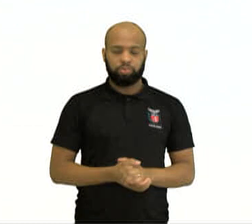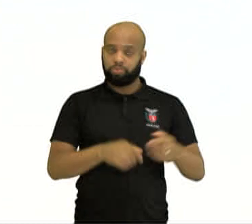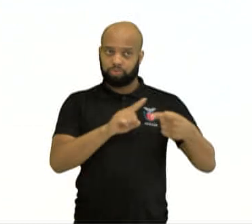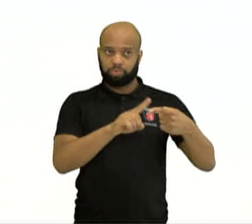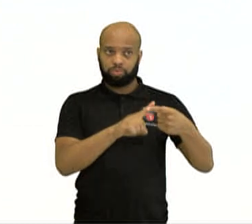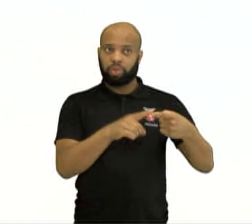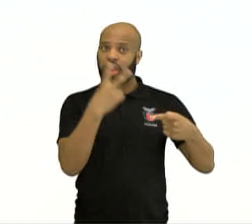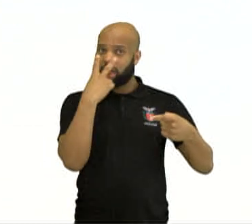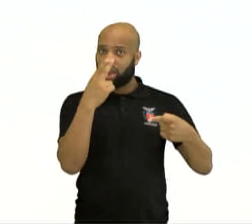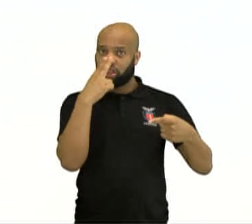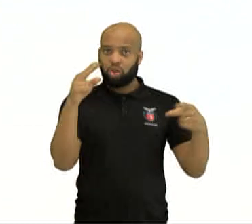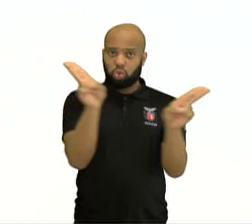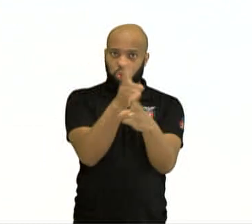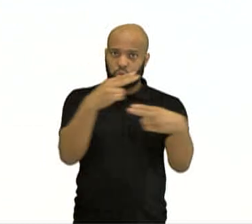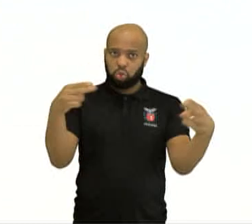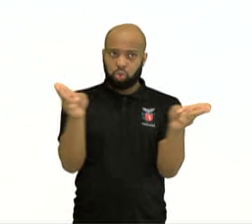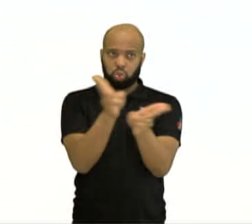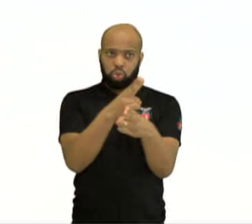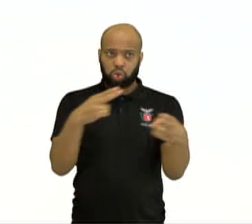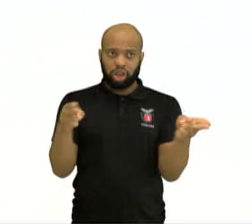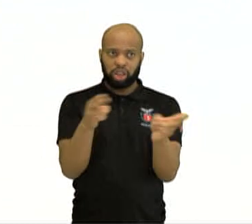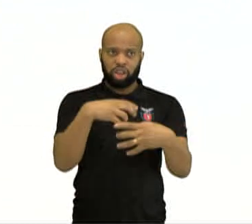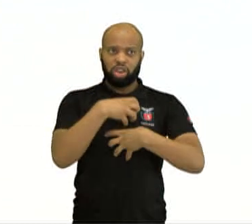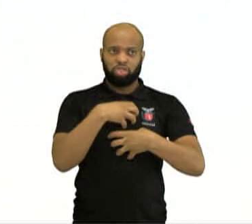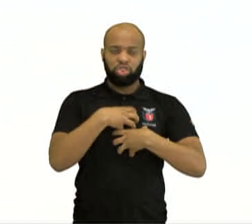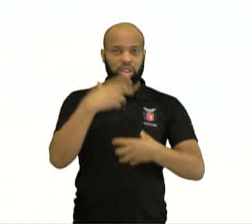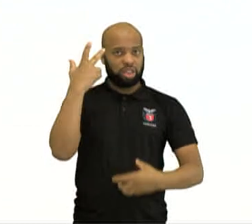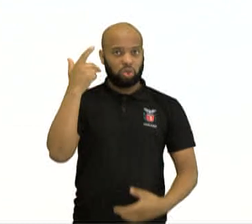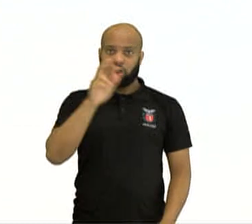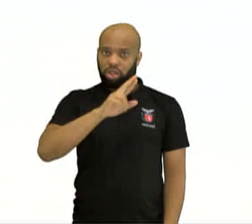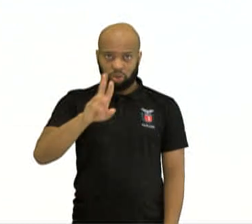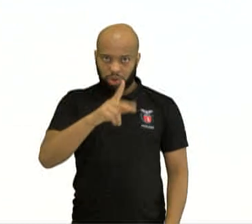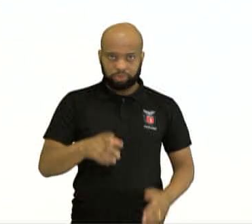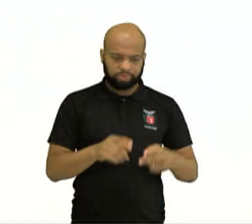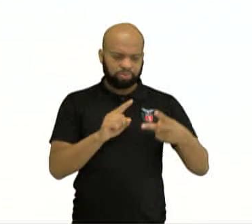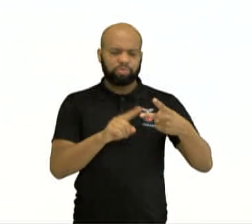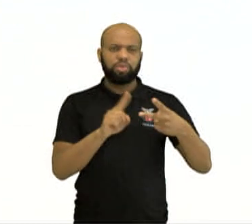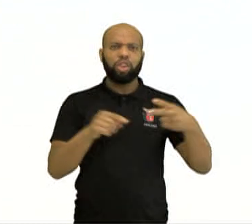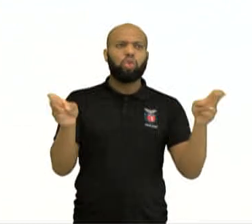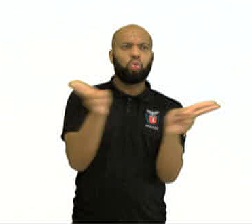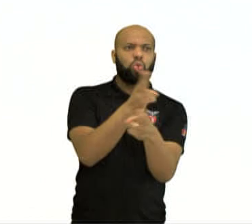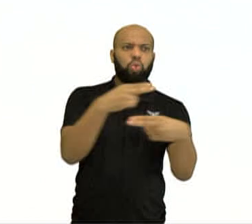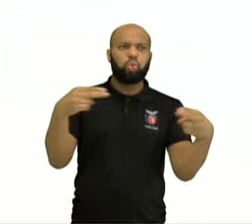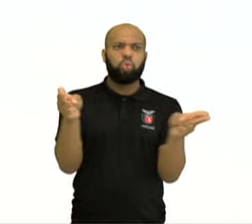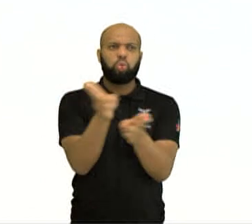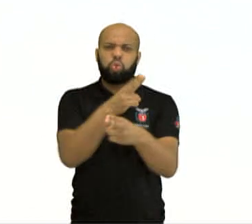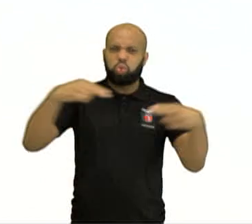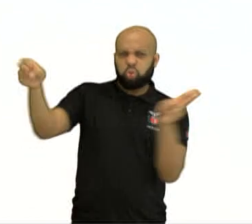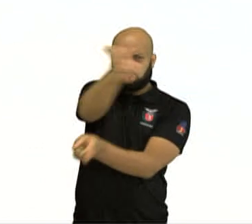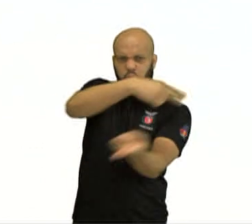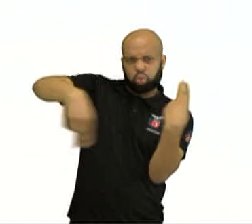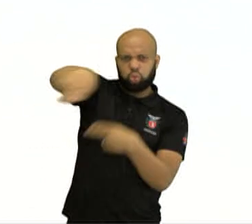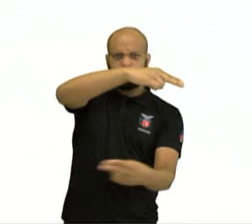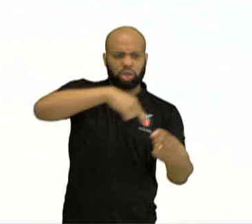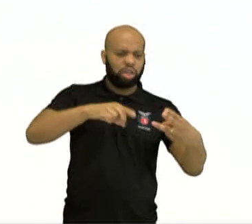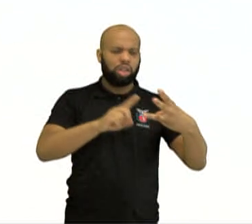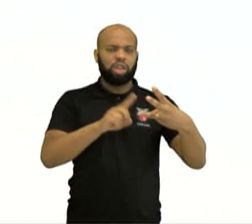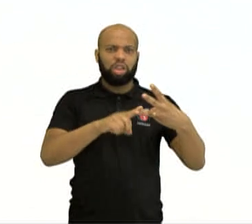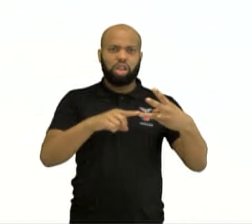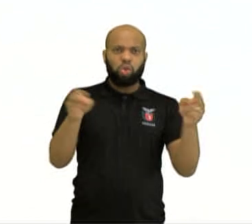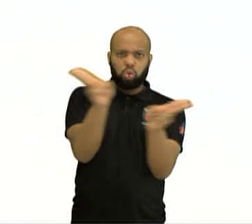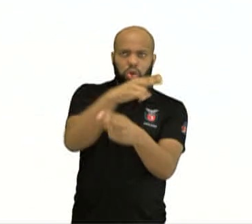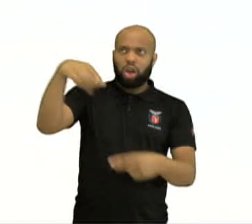Ela achava que o vento era sobrenatural? Por que o vento era um tufão? Porque o vento trazia raios? Ela